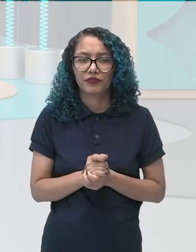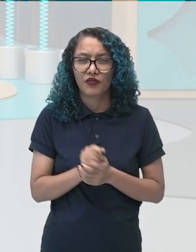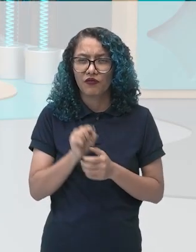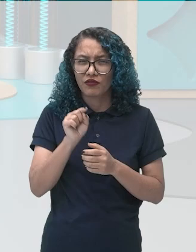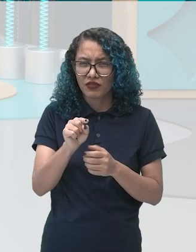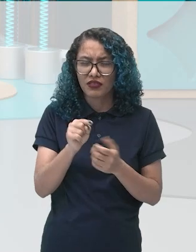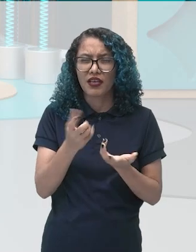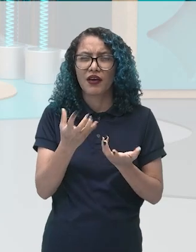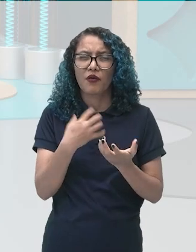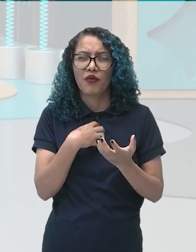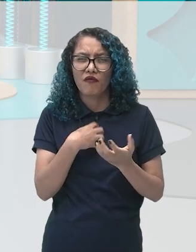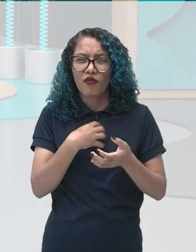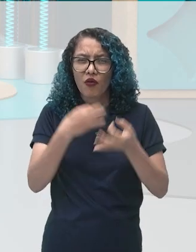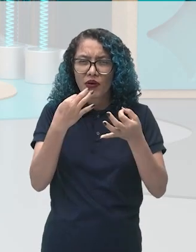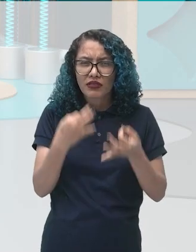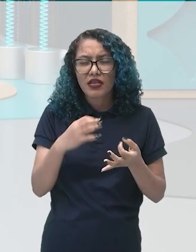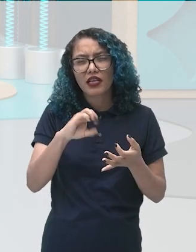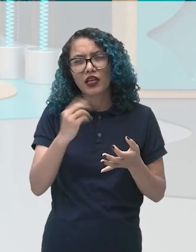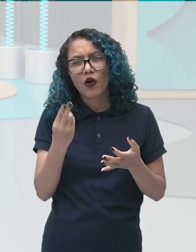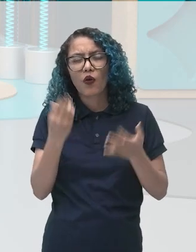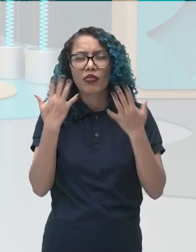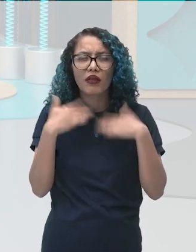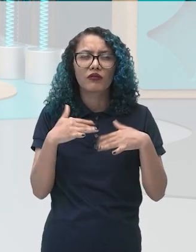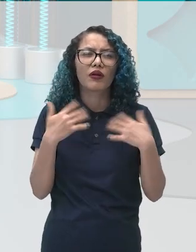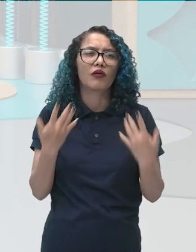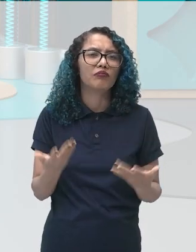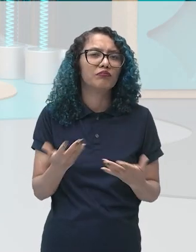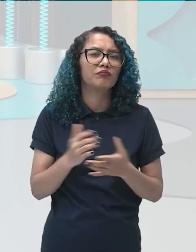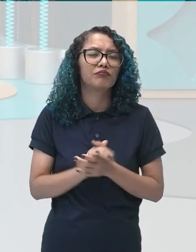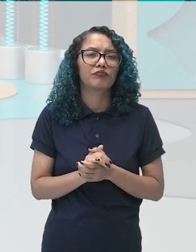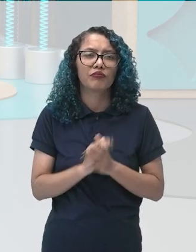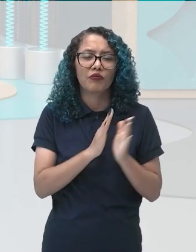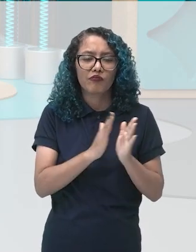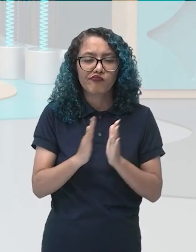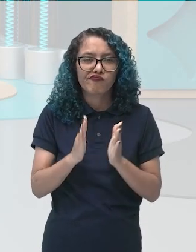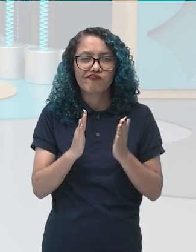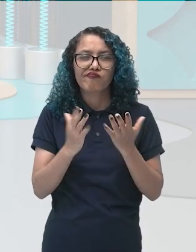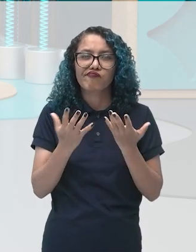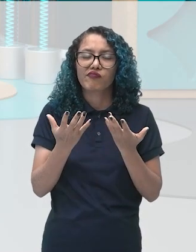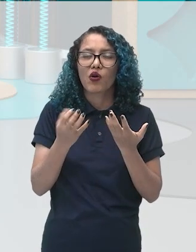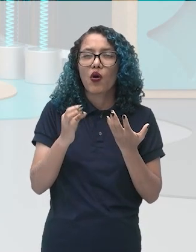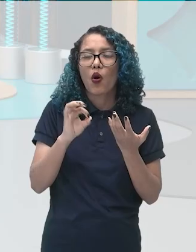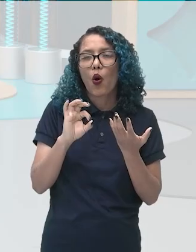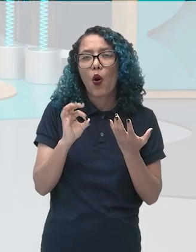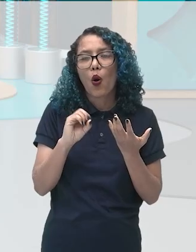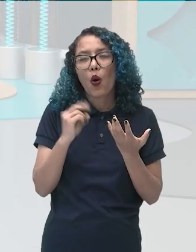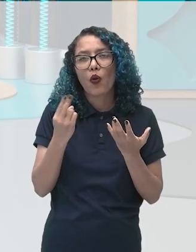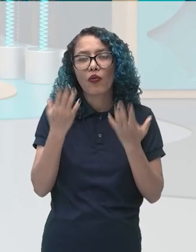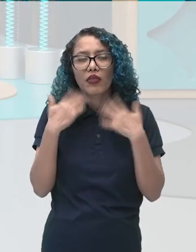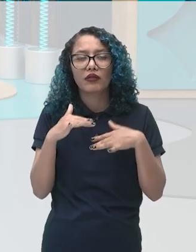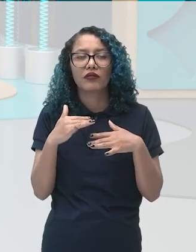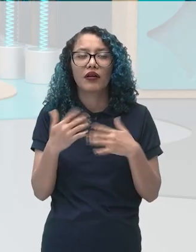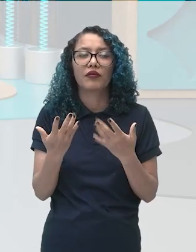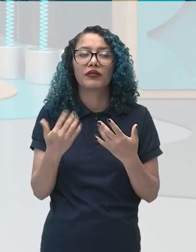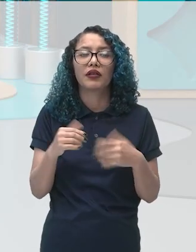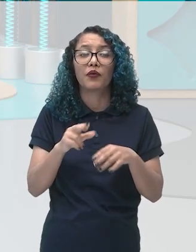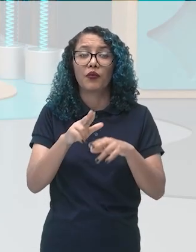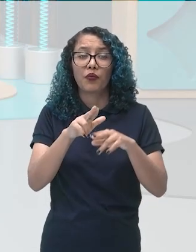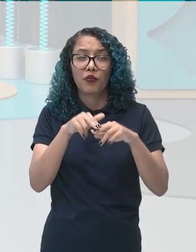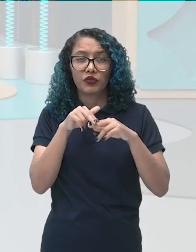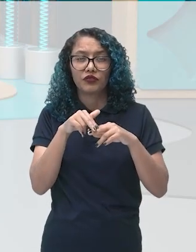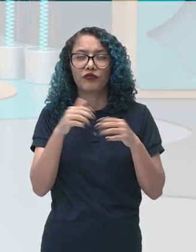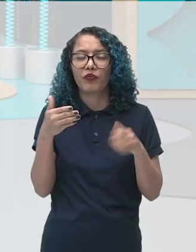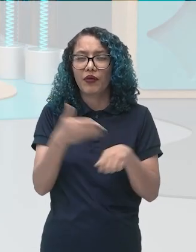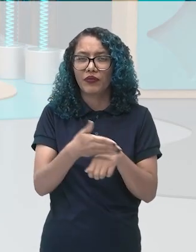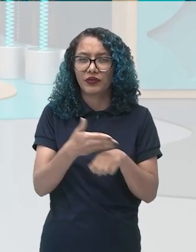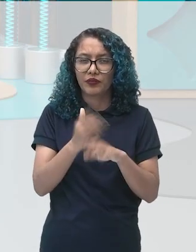bem definido ou é algo mais orgânico? E aí, quanto à motivação para participar do festival de música?